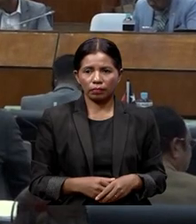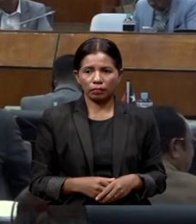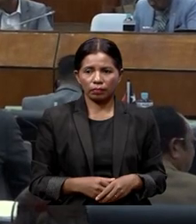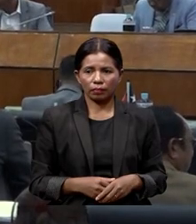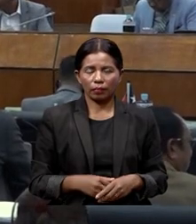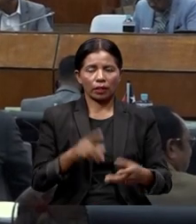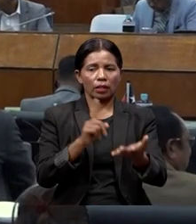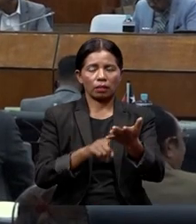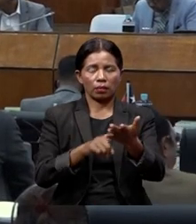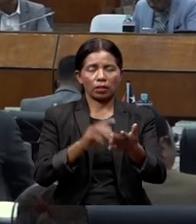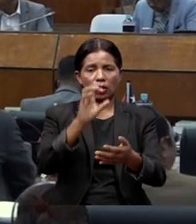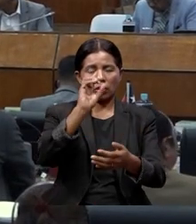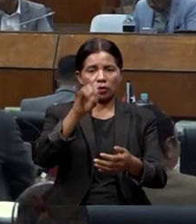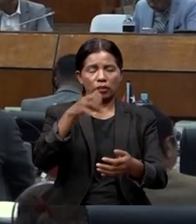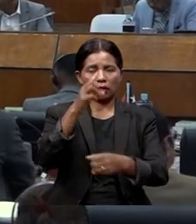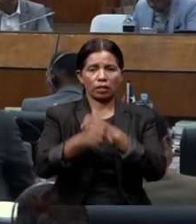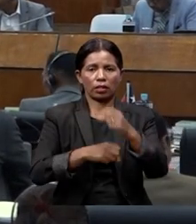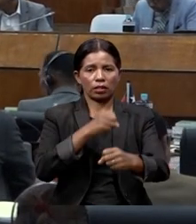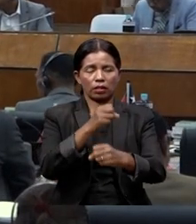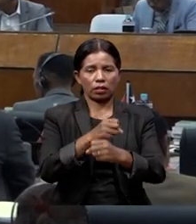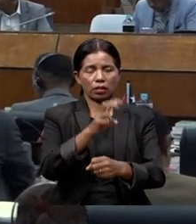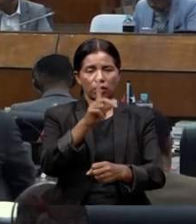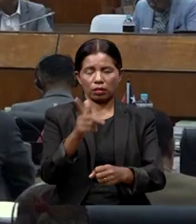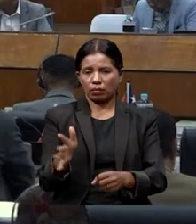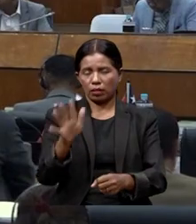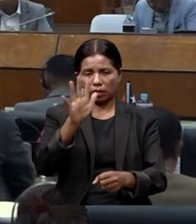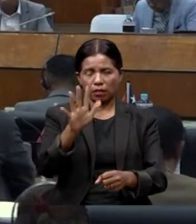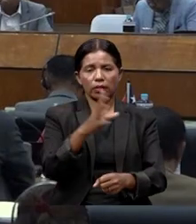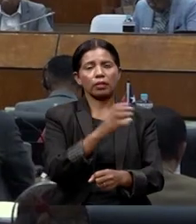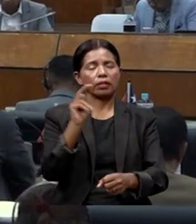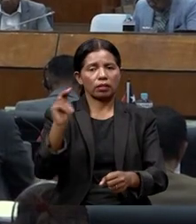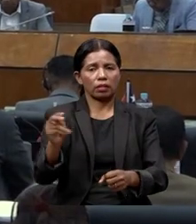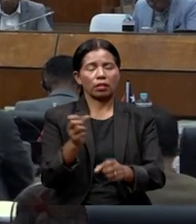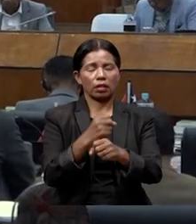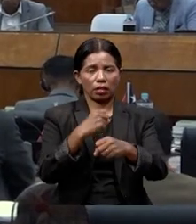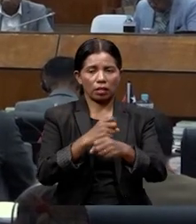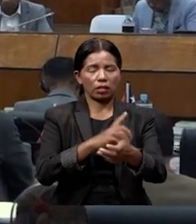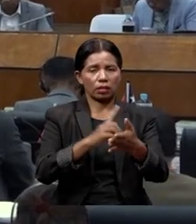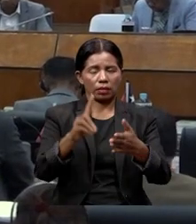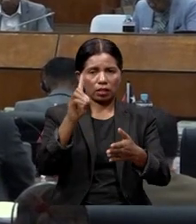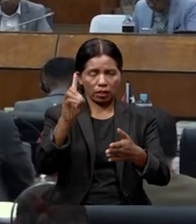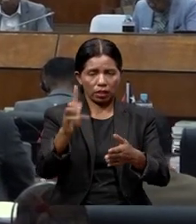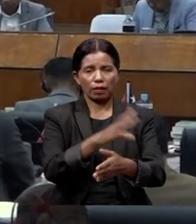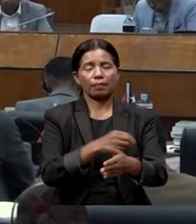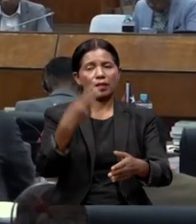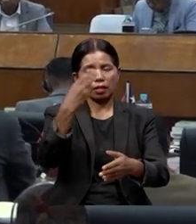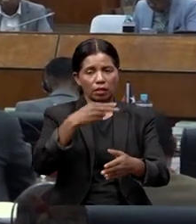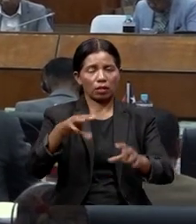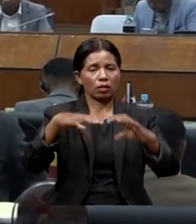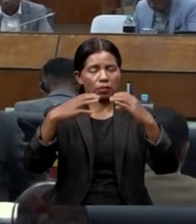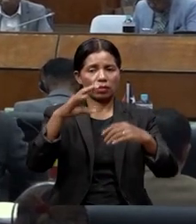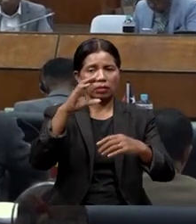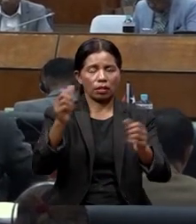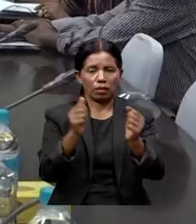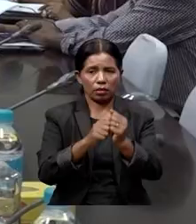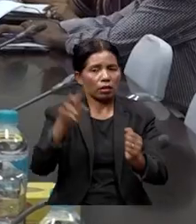Foi em debate o Orçamento Geral do Estado, batinem Rihunrua Ronulo Restan Lima, nian, nebe, halau durante a semana de Restan, quinta, né, Comissão C,